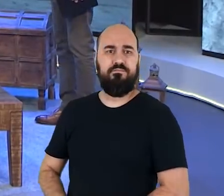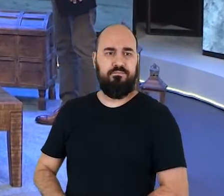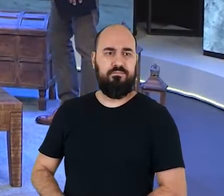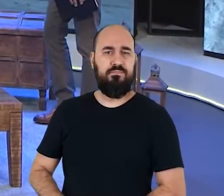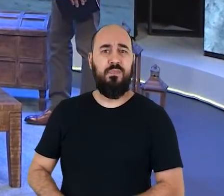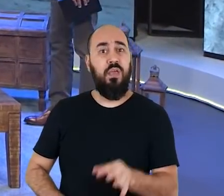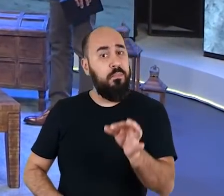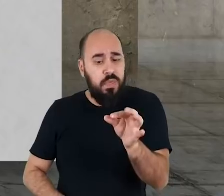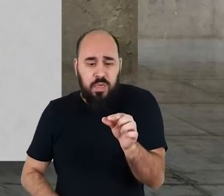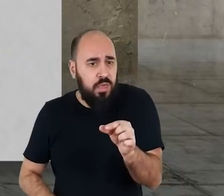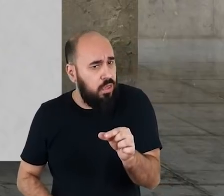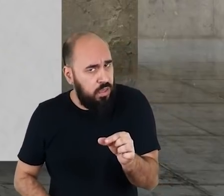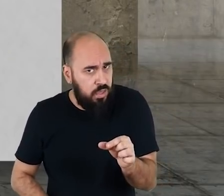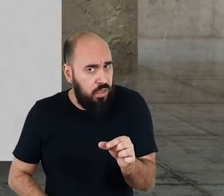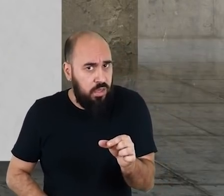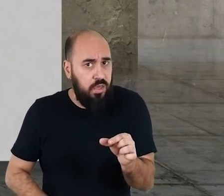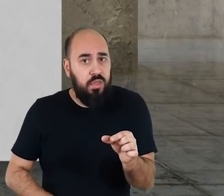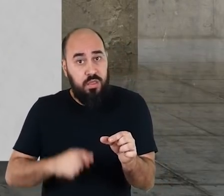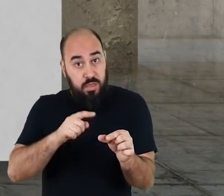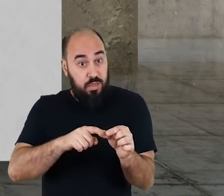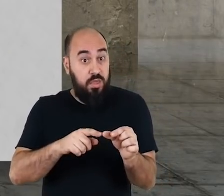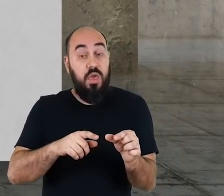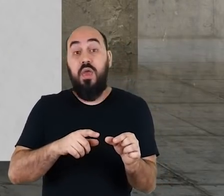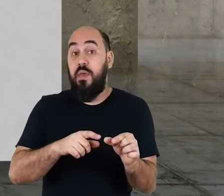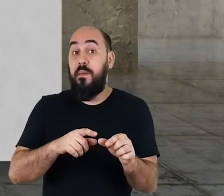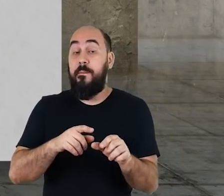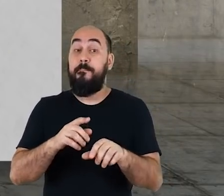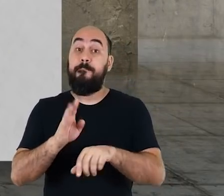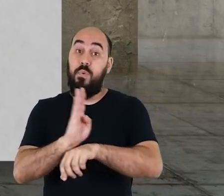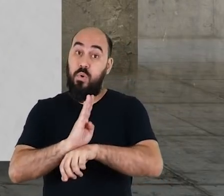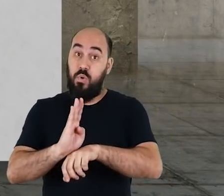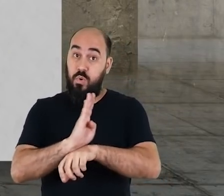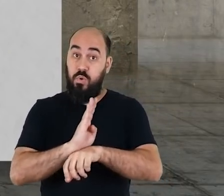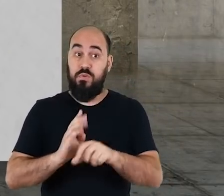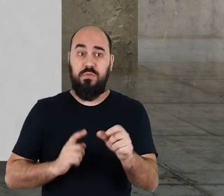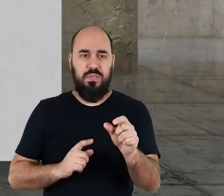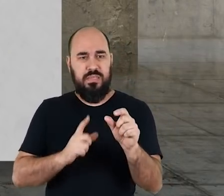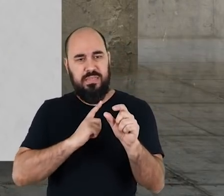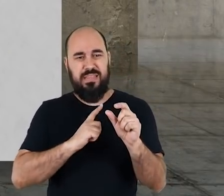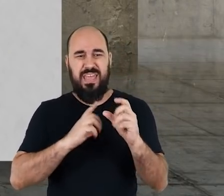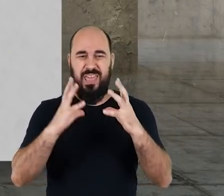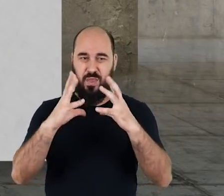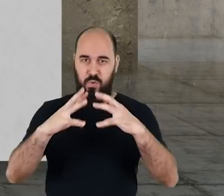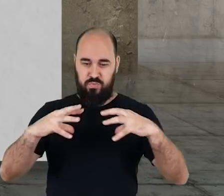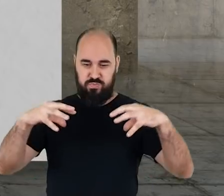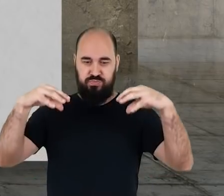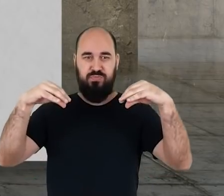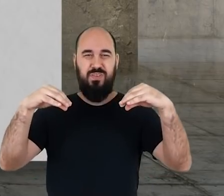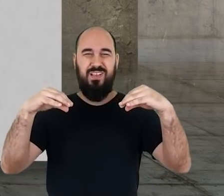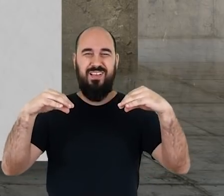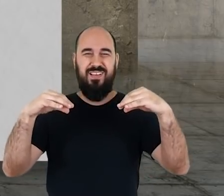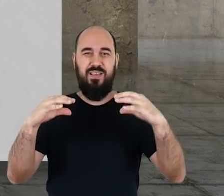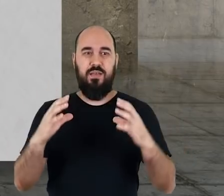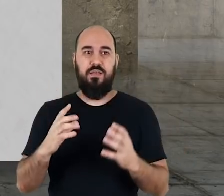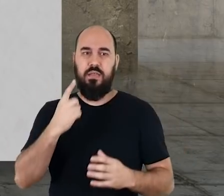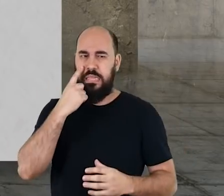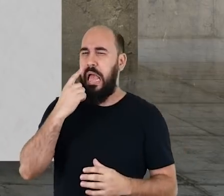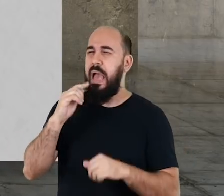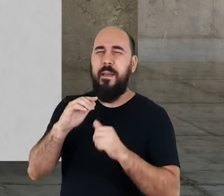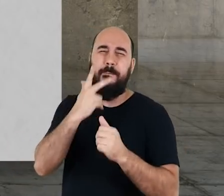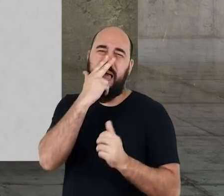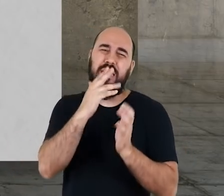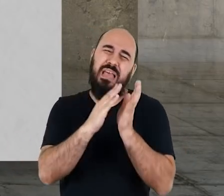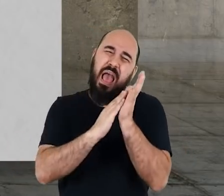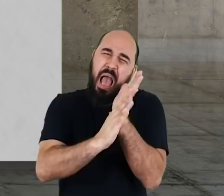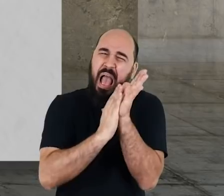uma moeda pequena, de bronze. Ela tem um vaso como se fosse uma ânfora com 2 alças. E aqui, embora esteja